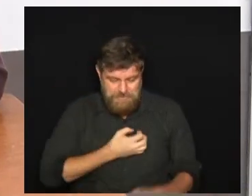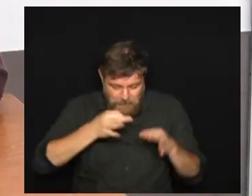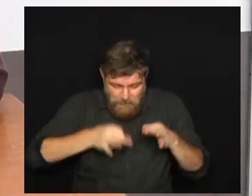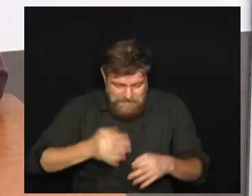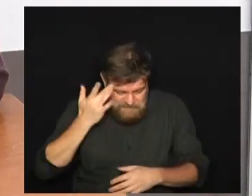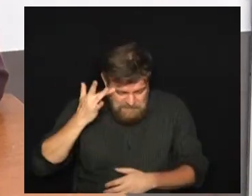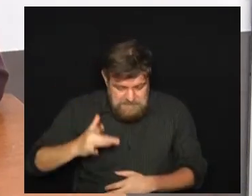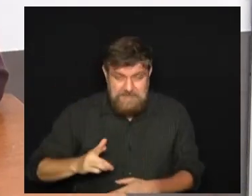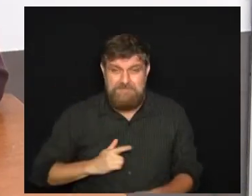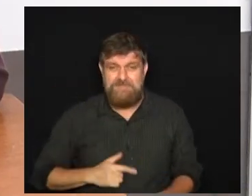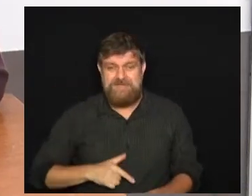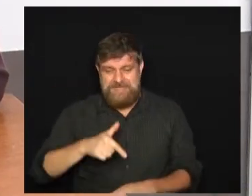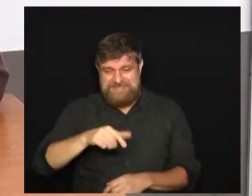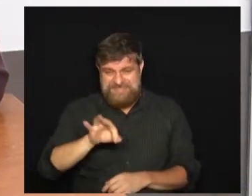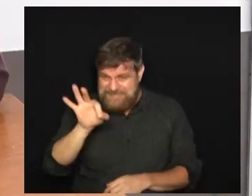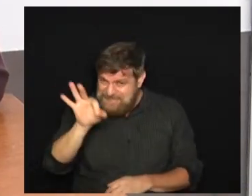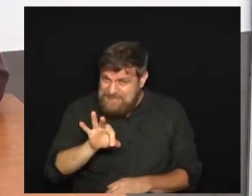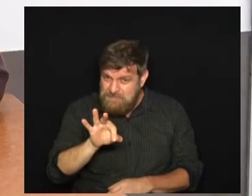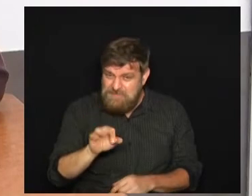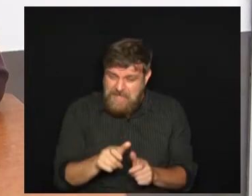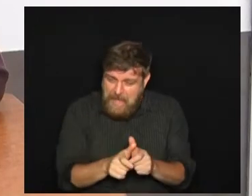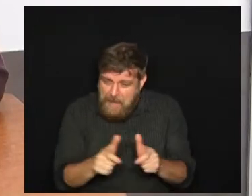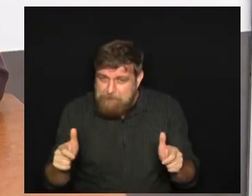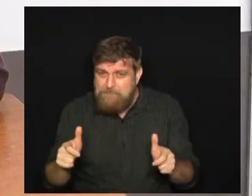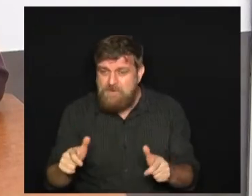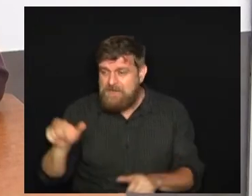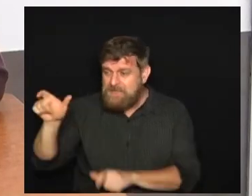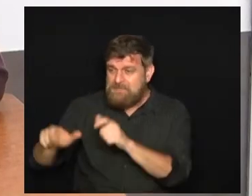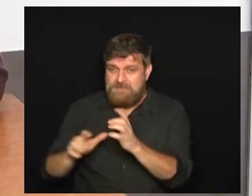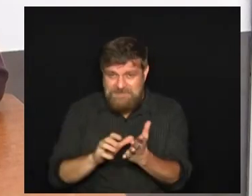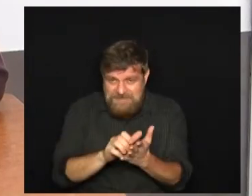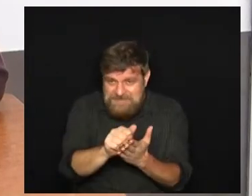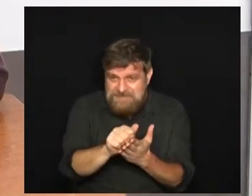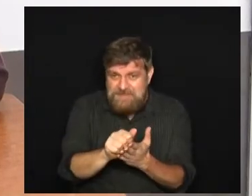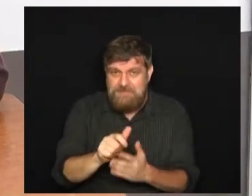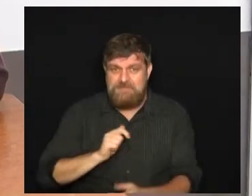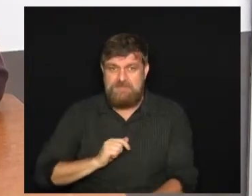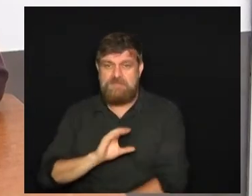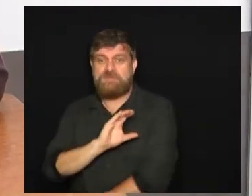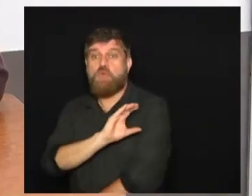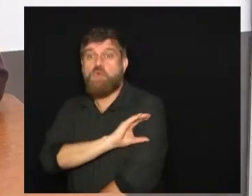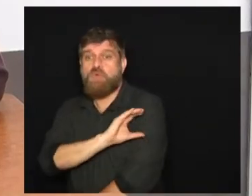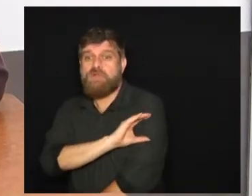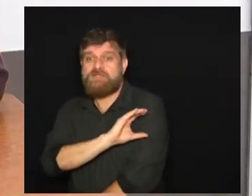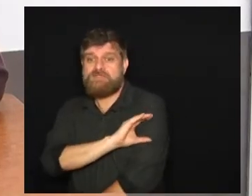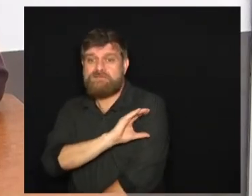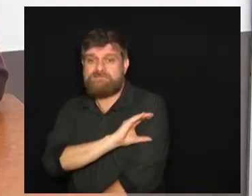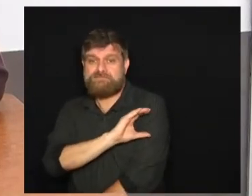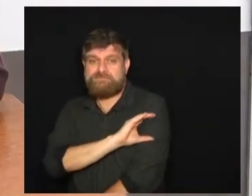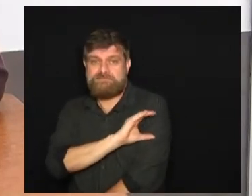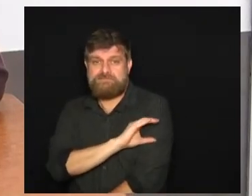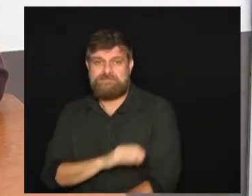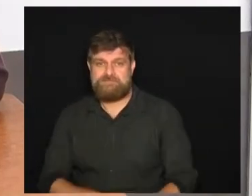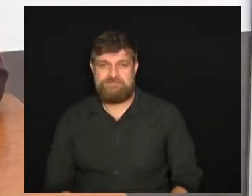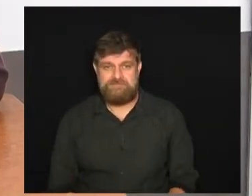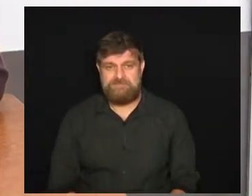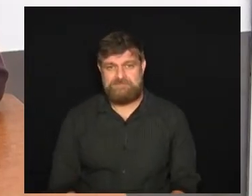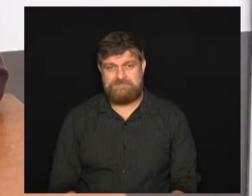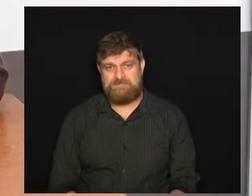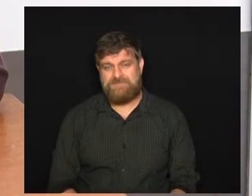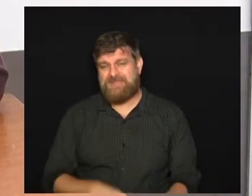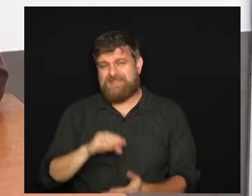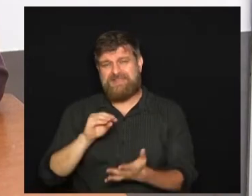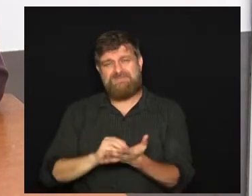com certeza mais de 70% são pessoas que têm o segundo grau completo. Então ainda